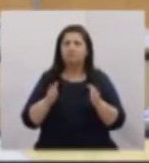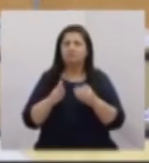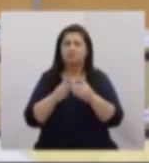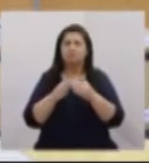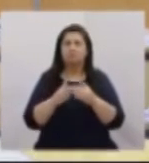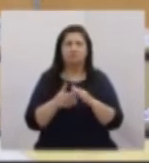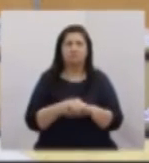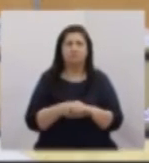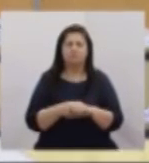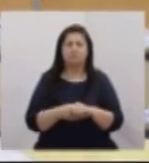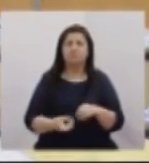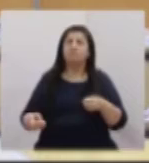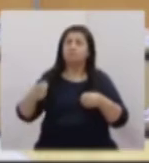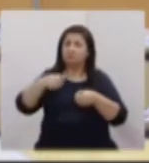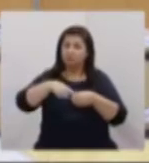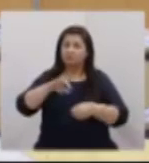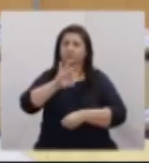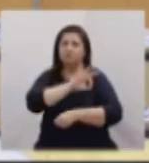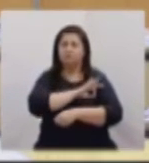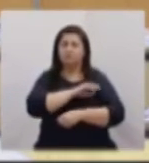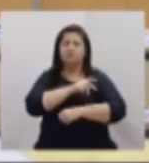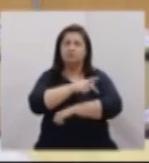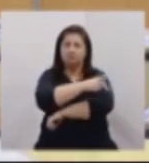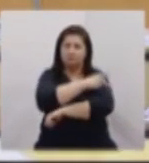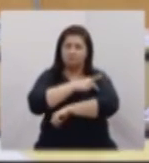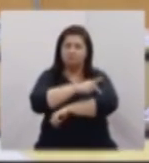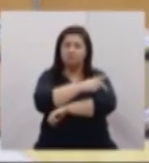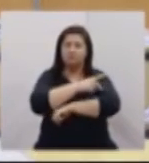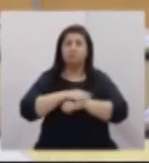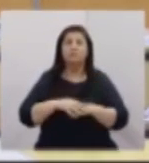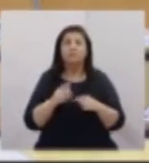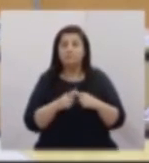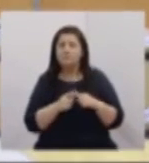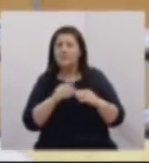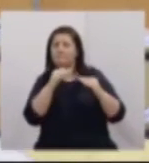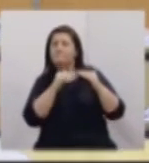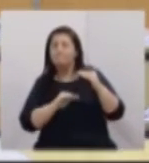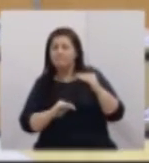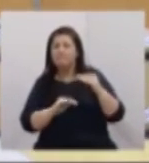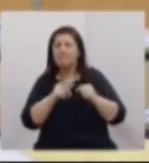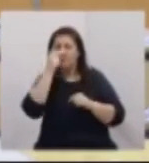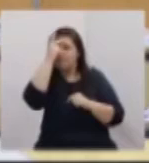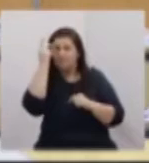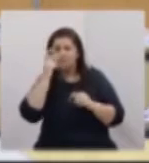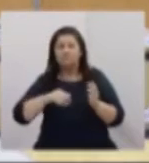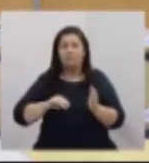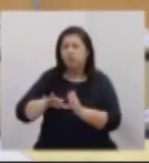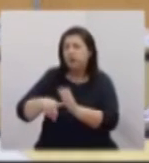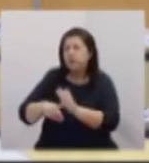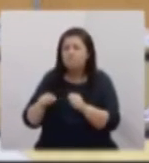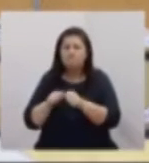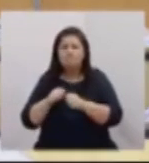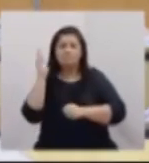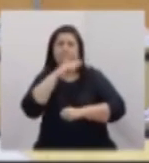que volte a guarda ali na praça, porque isso inibe e muito pessoas que querem fazer a maldade no